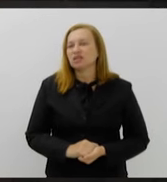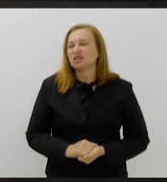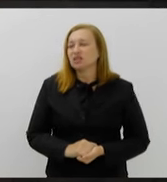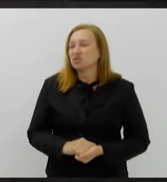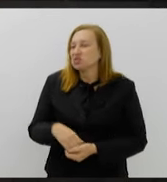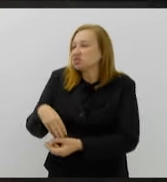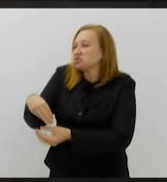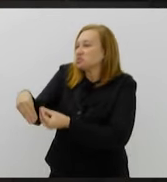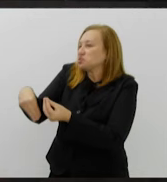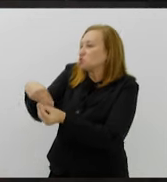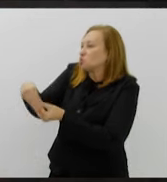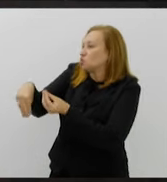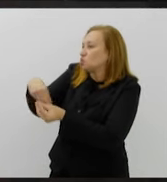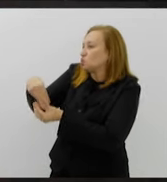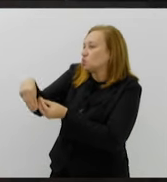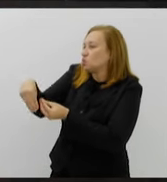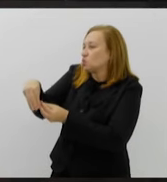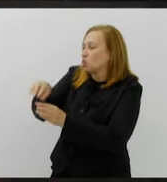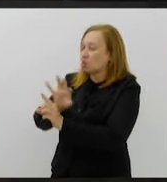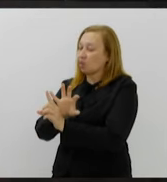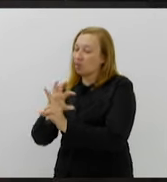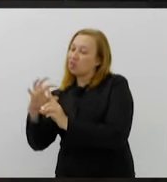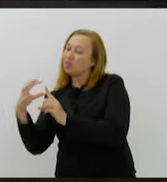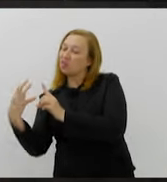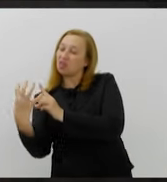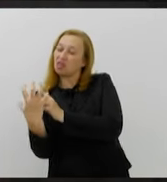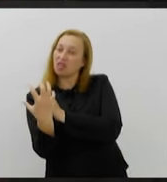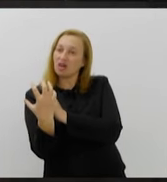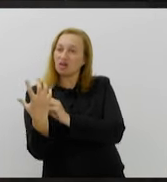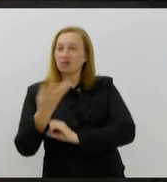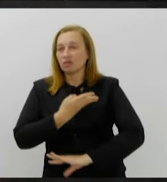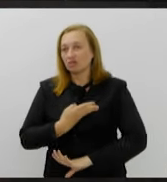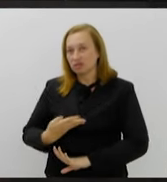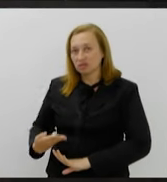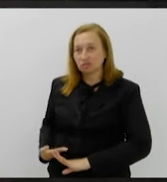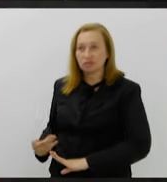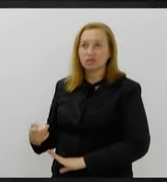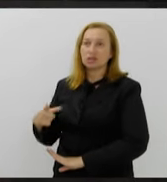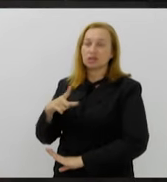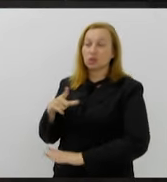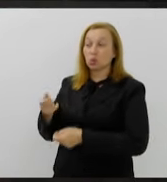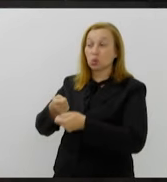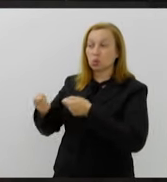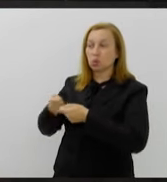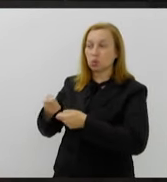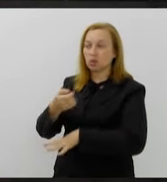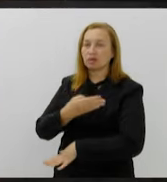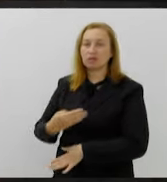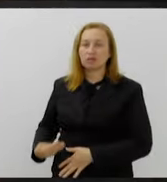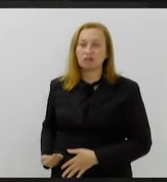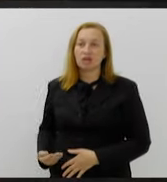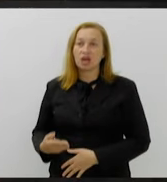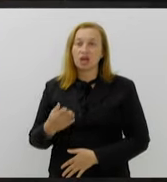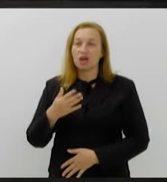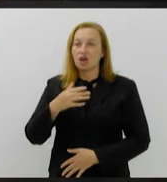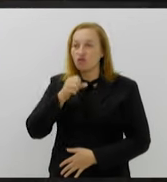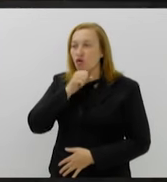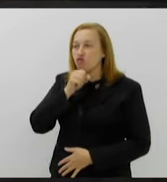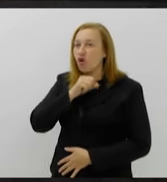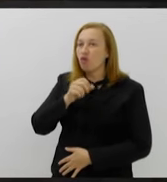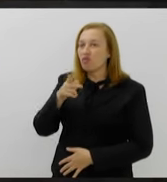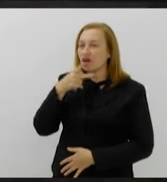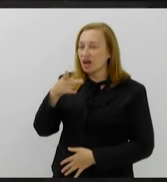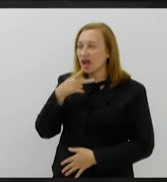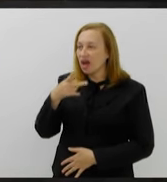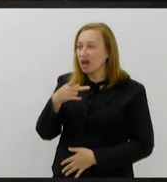os a seclas que cercam o governador que tem que tem o domínio do governo minha avó dizia desde